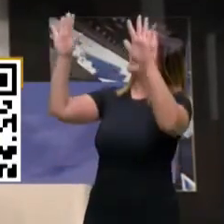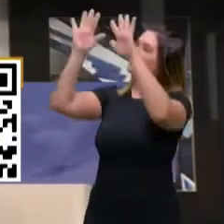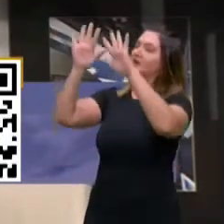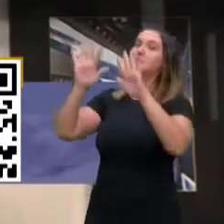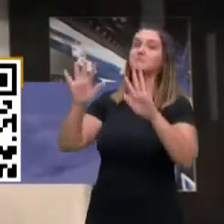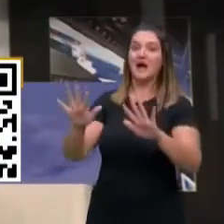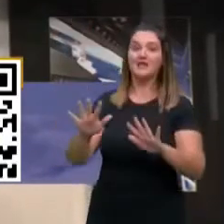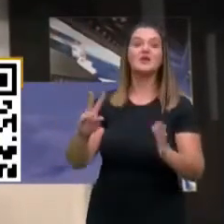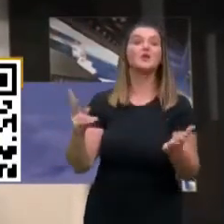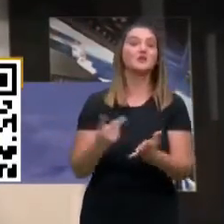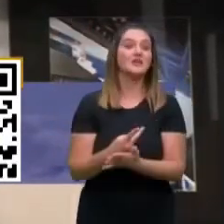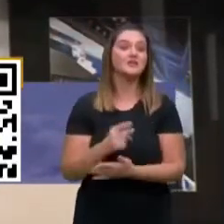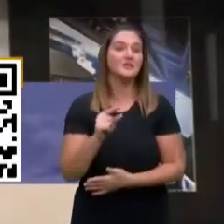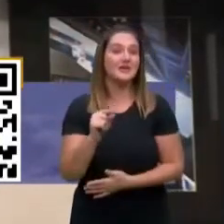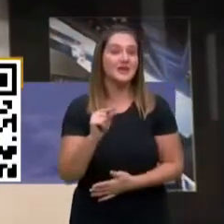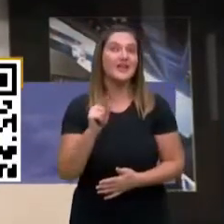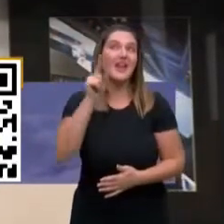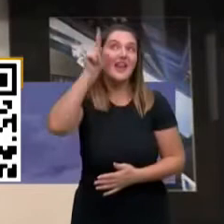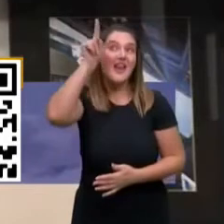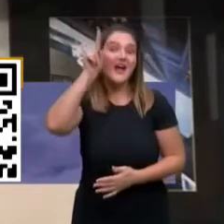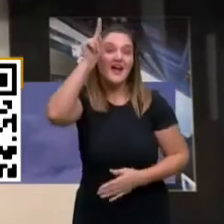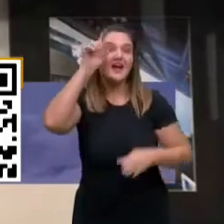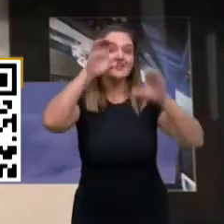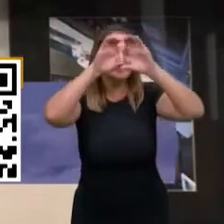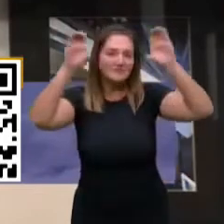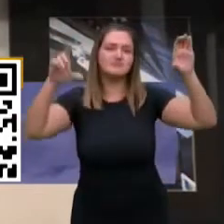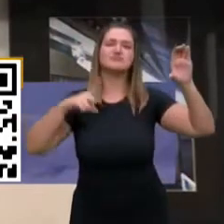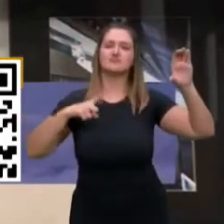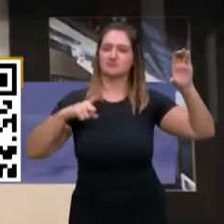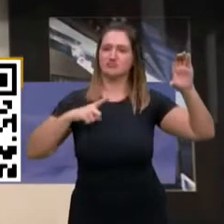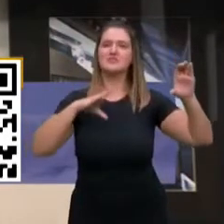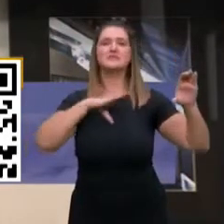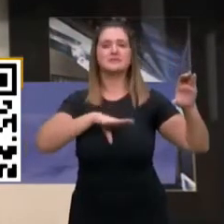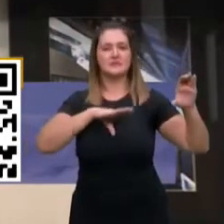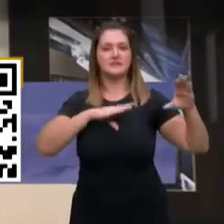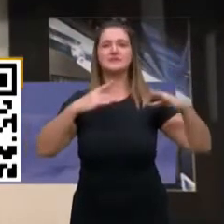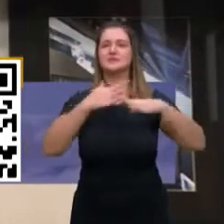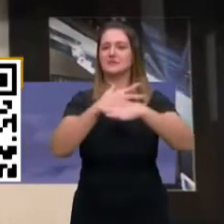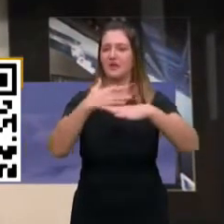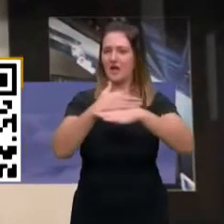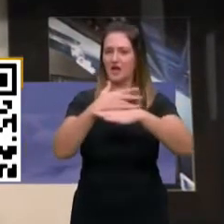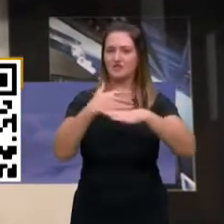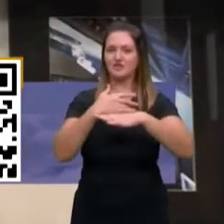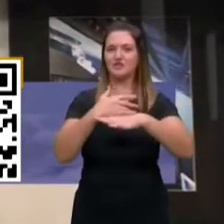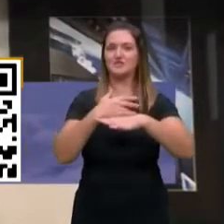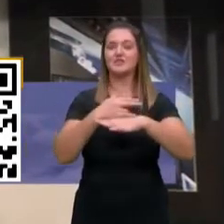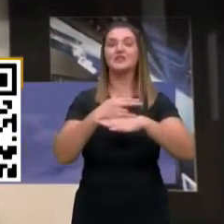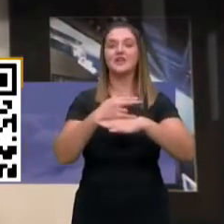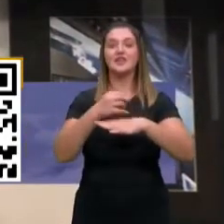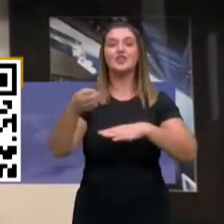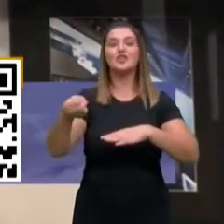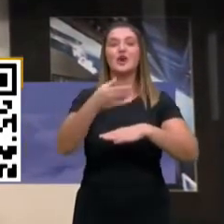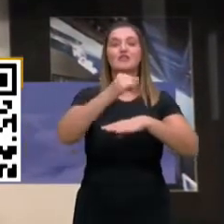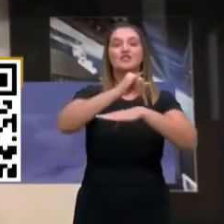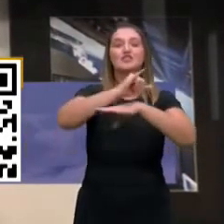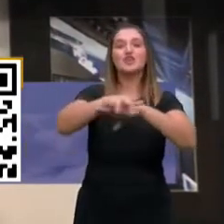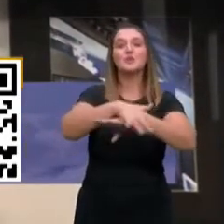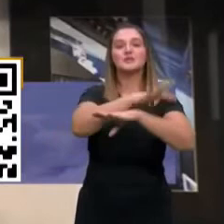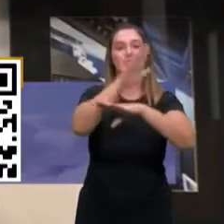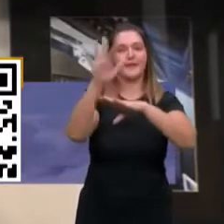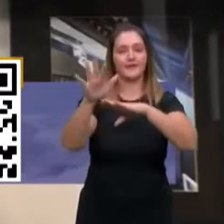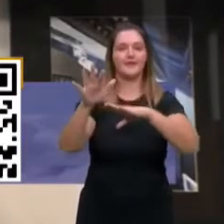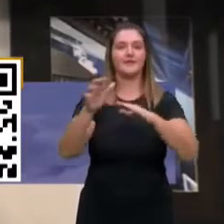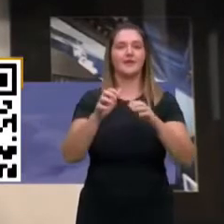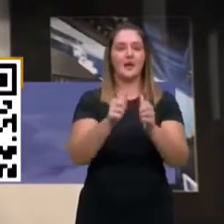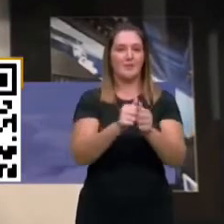não para para pensar. Mas lá no céu tem uma cidade. E essa cidade se chama Nova Jerusalém. De acordo